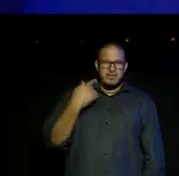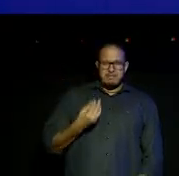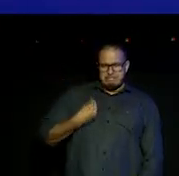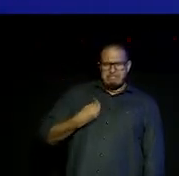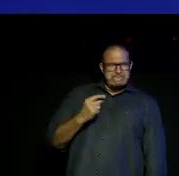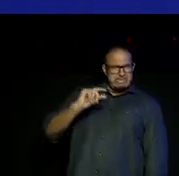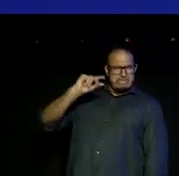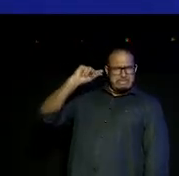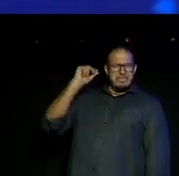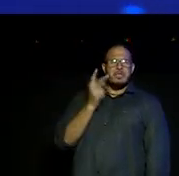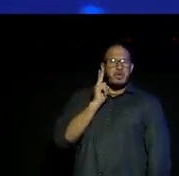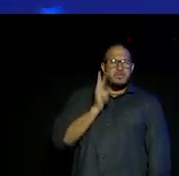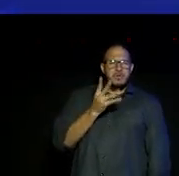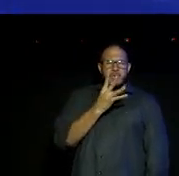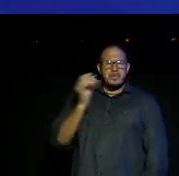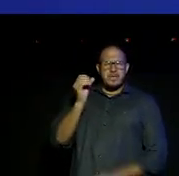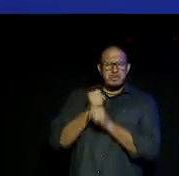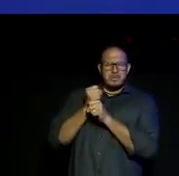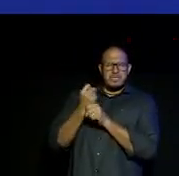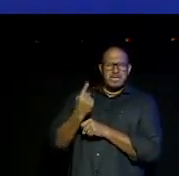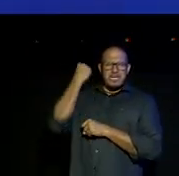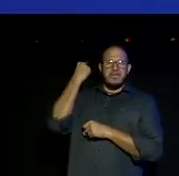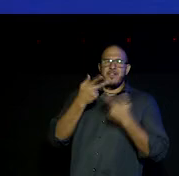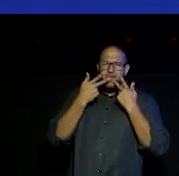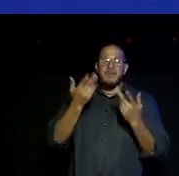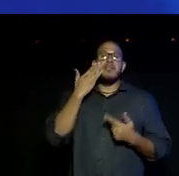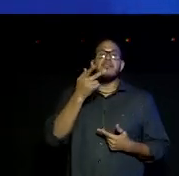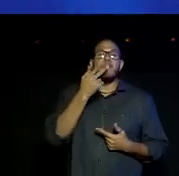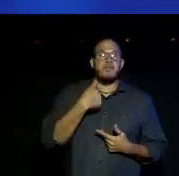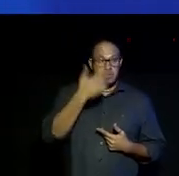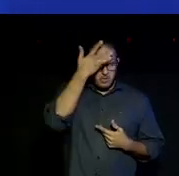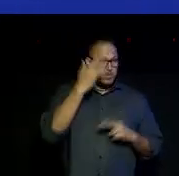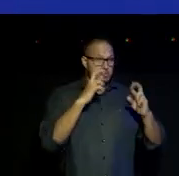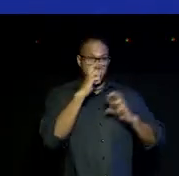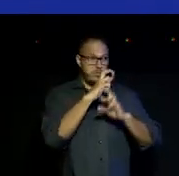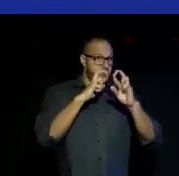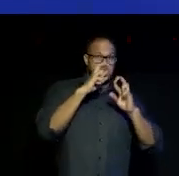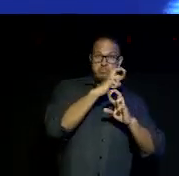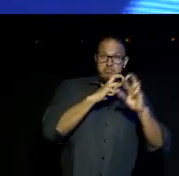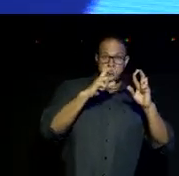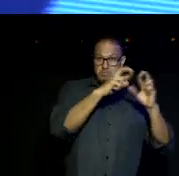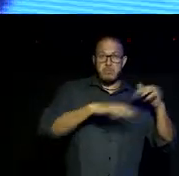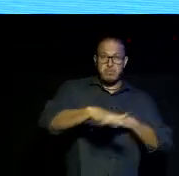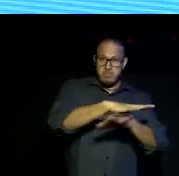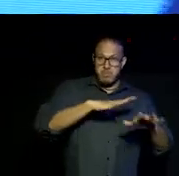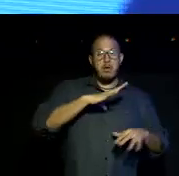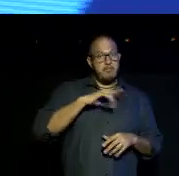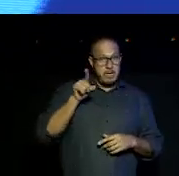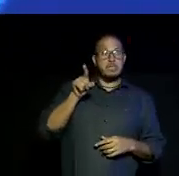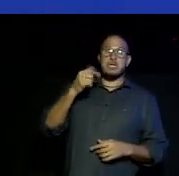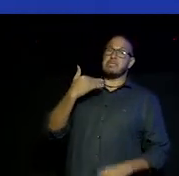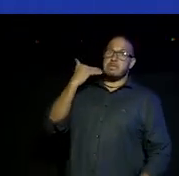2.400 anos, mas que sabe de tudo. Ele dizia o seguinte: bota um vigilante na cidade, mas ele